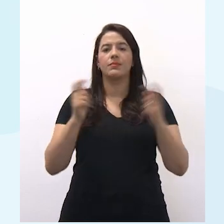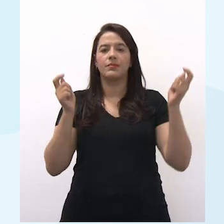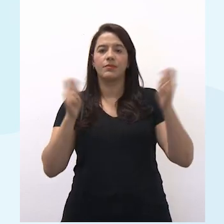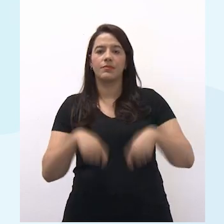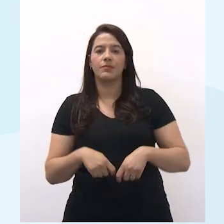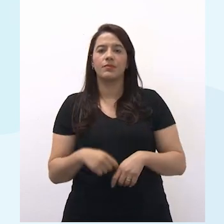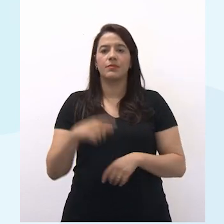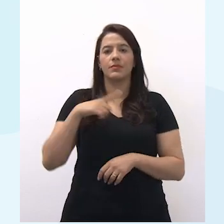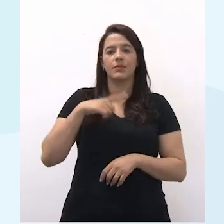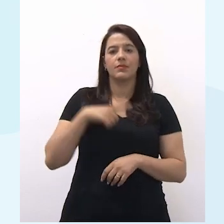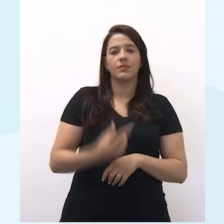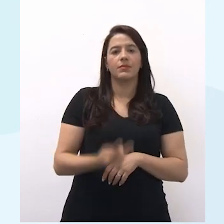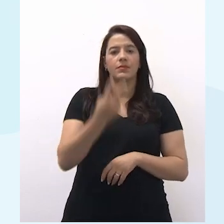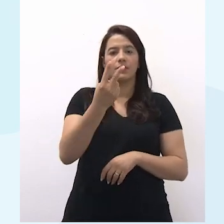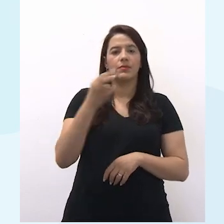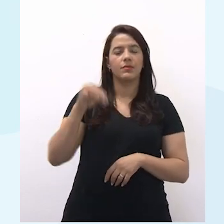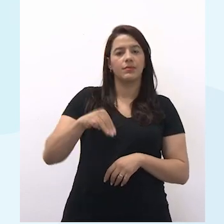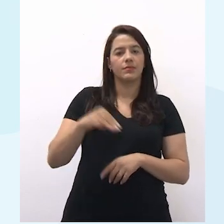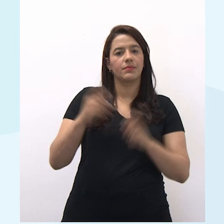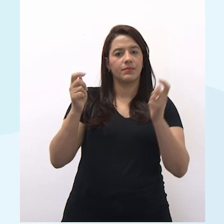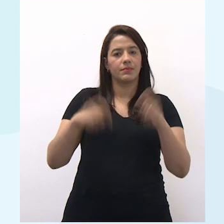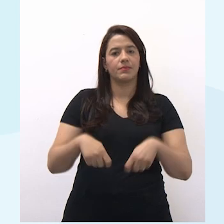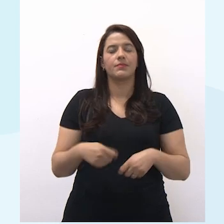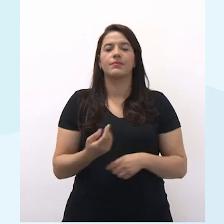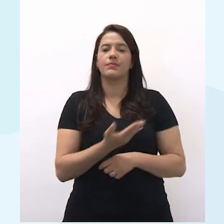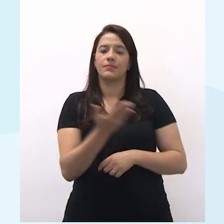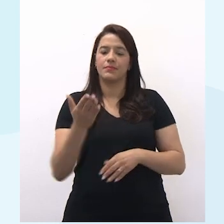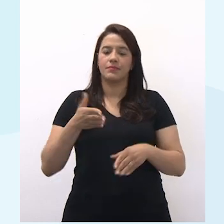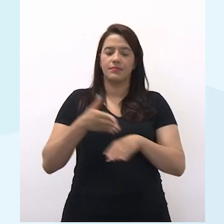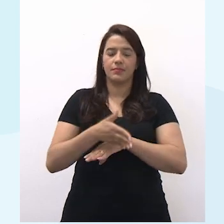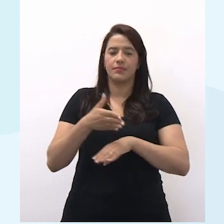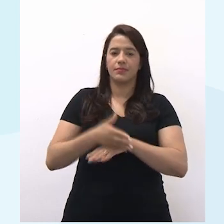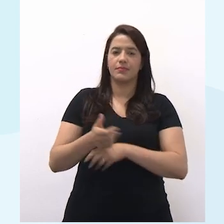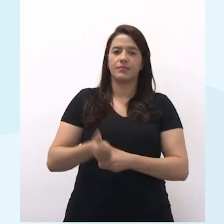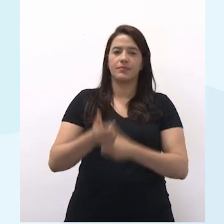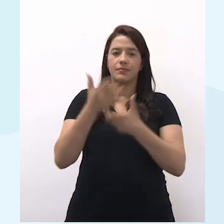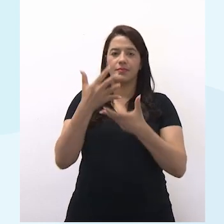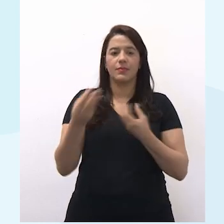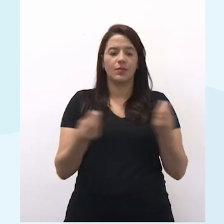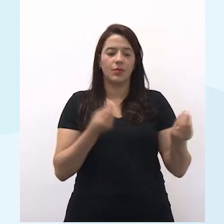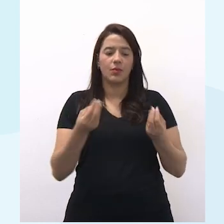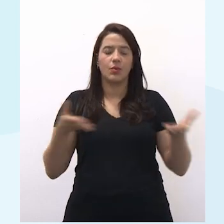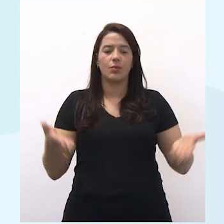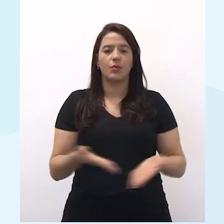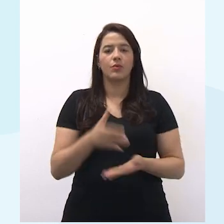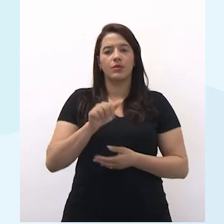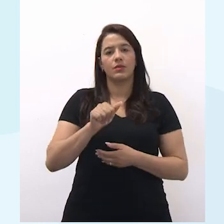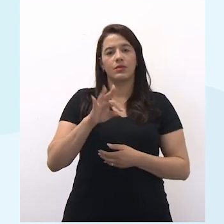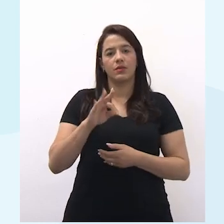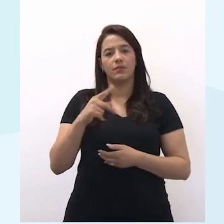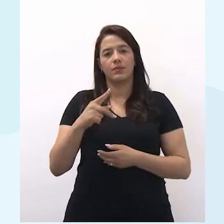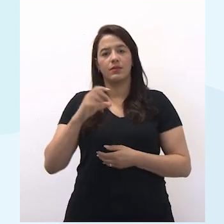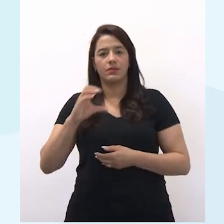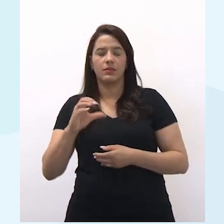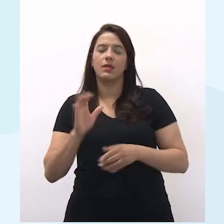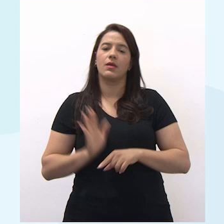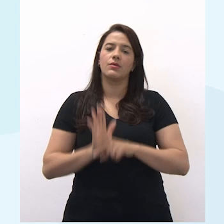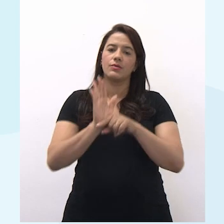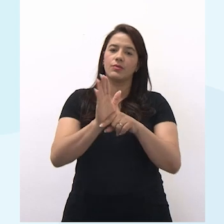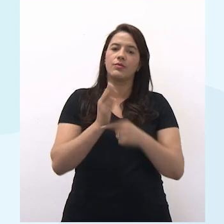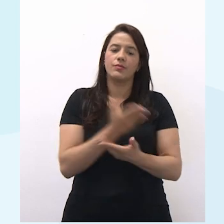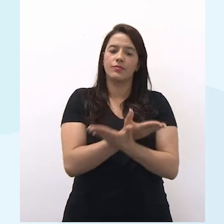2 minutinhos, Tati? 2 minutinhos, tá bom, né? Isso. Pedimos a participação de todos aí. Em que medida a formação de hoje contribuiu para